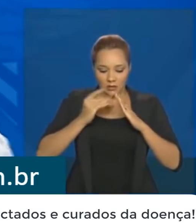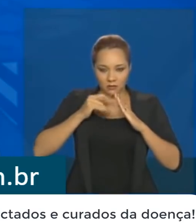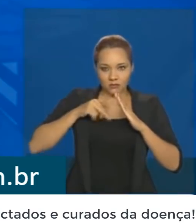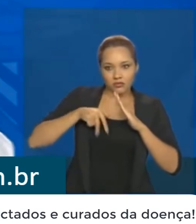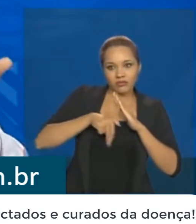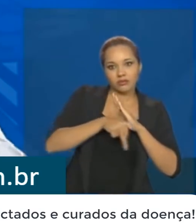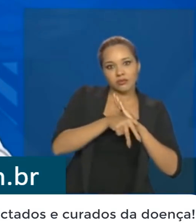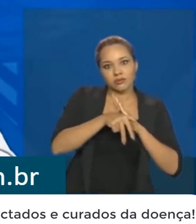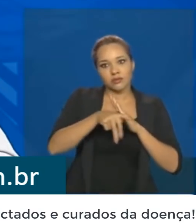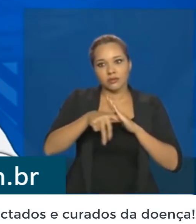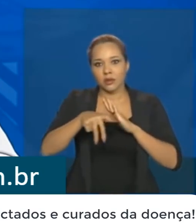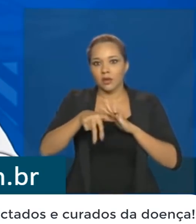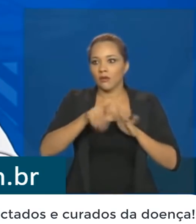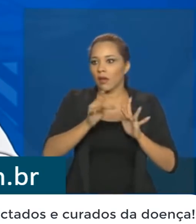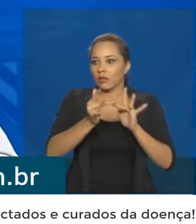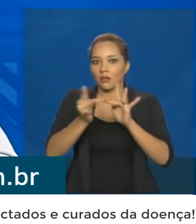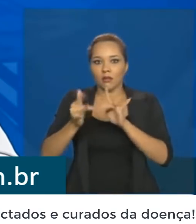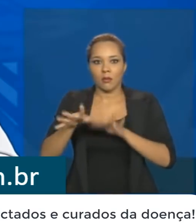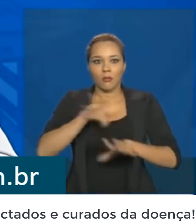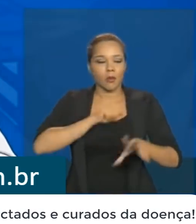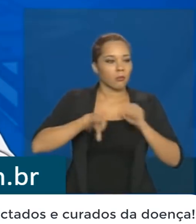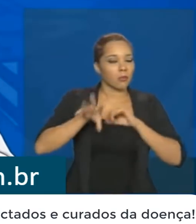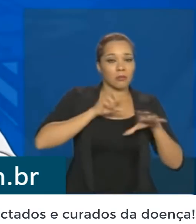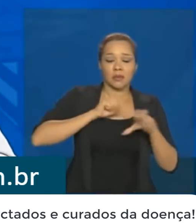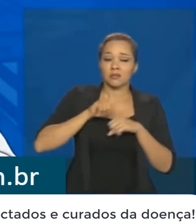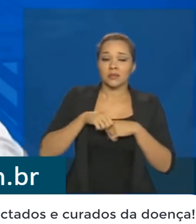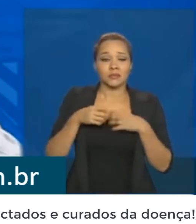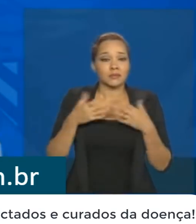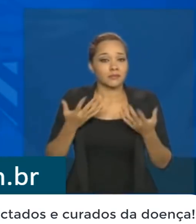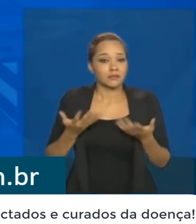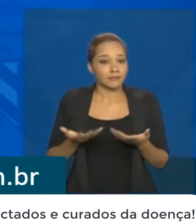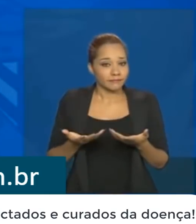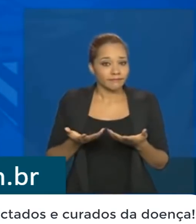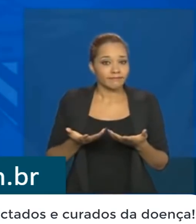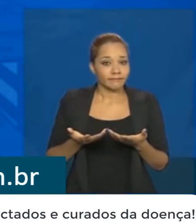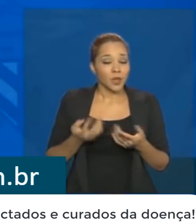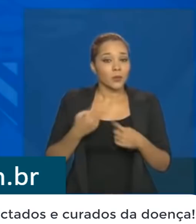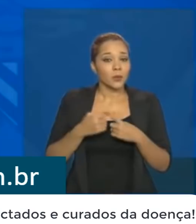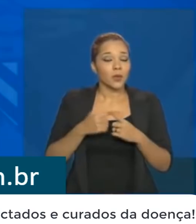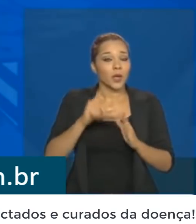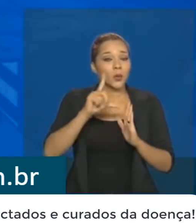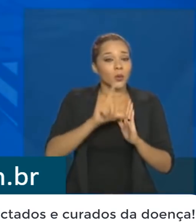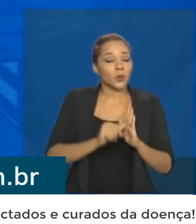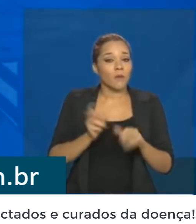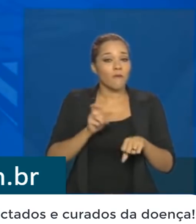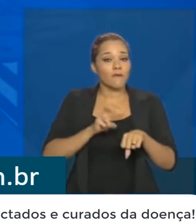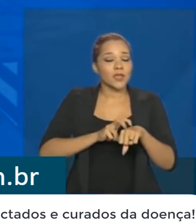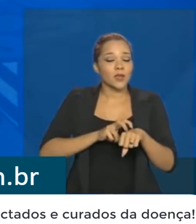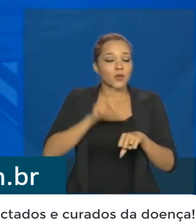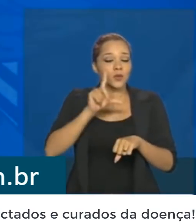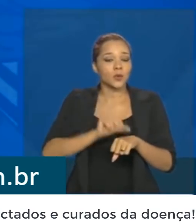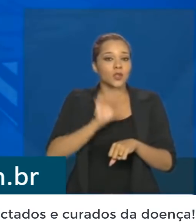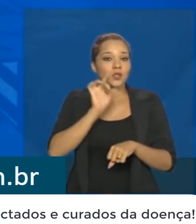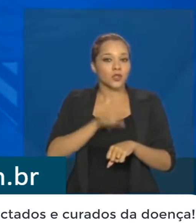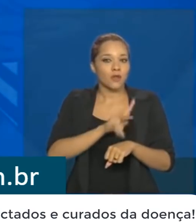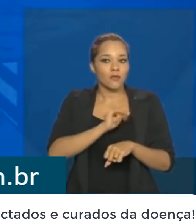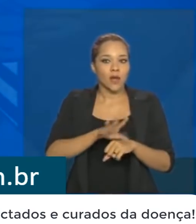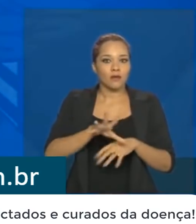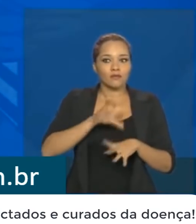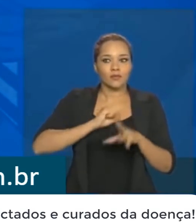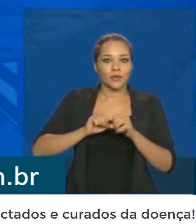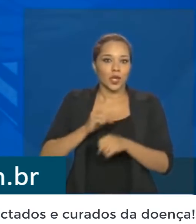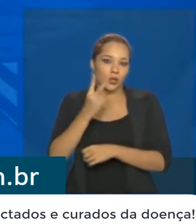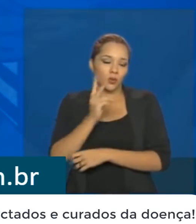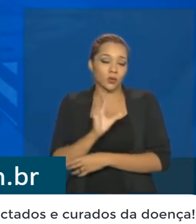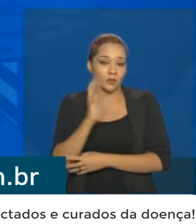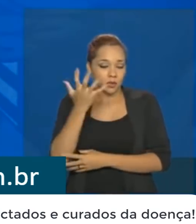nós vamos passar a ter o contato com o vírus. Porque isso só, a redução do vírus só vai acontecer, a transmissão só vai acontecer em duas